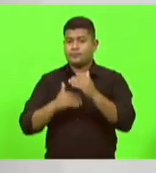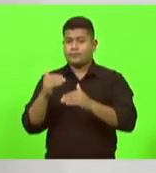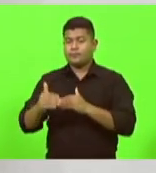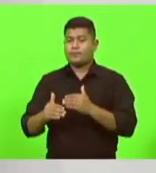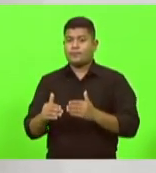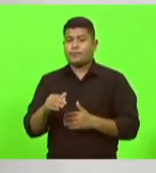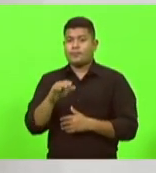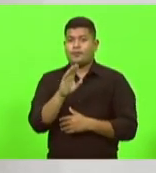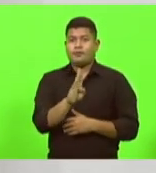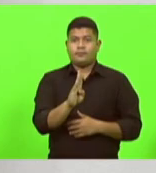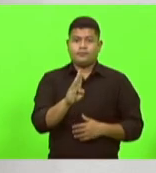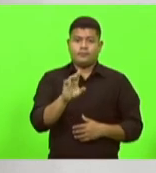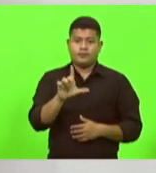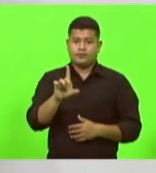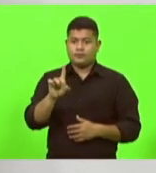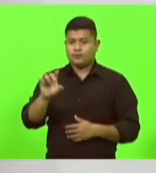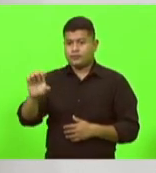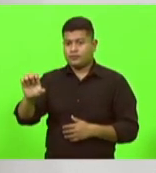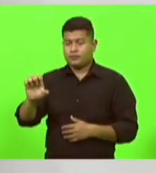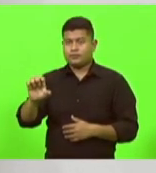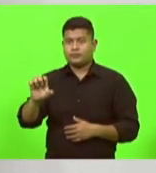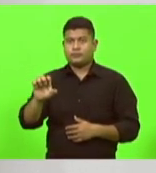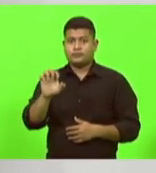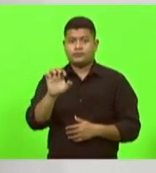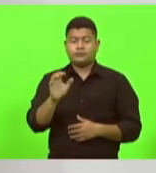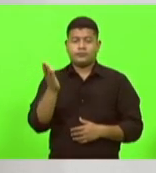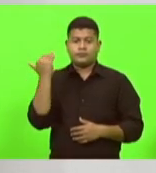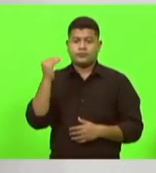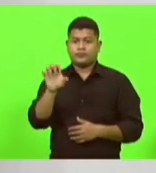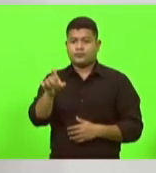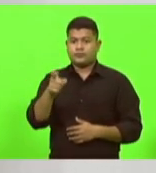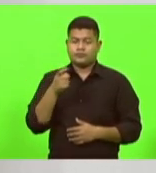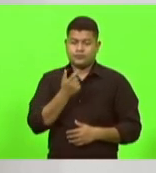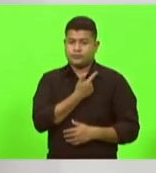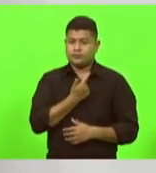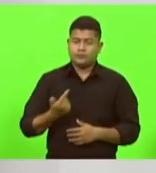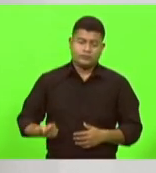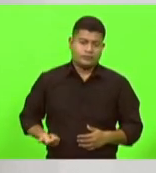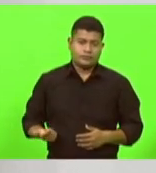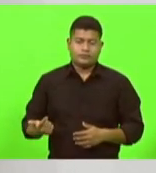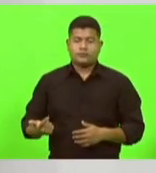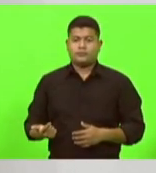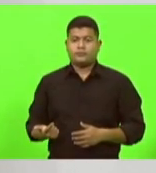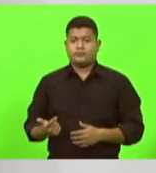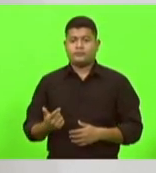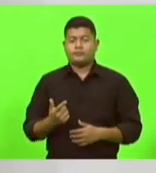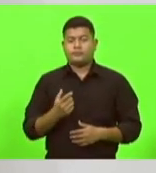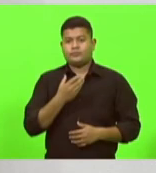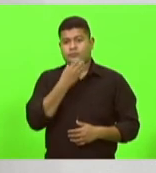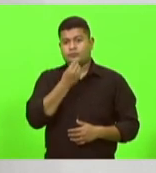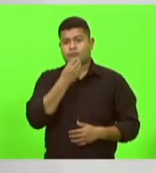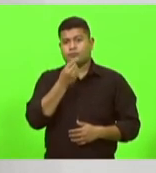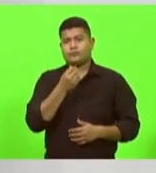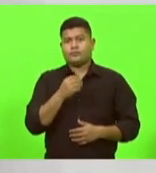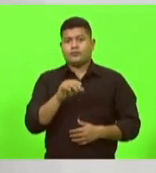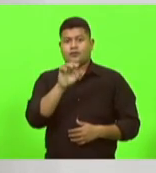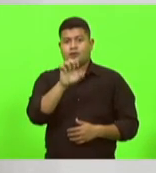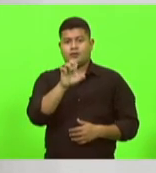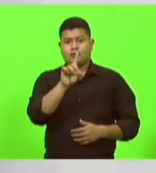BRDE, o nosso ex-governador, nosso amigo, o doutor Eduardo Pinho